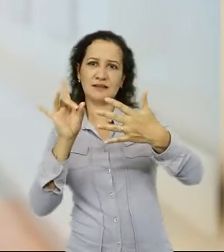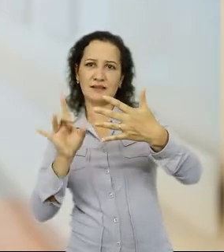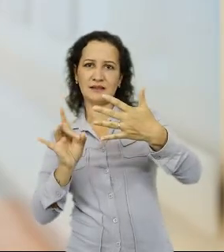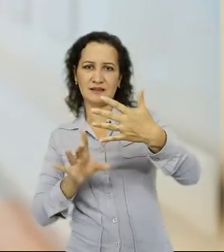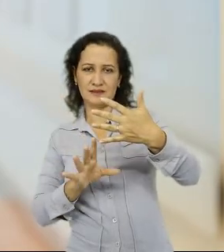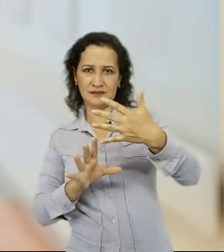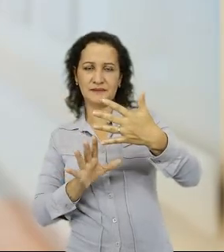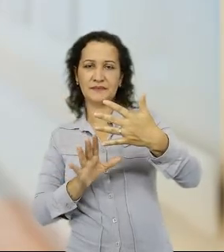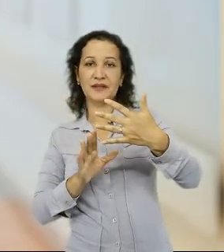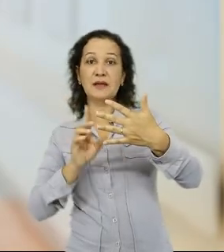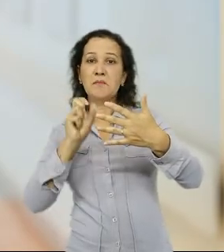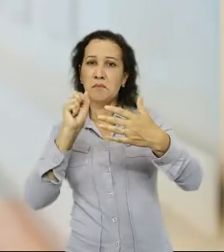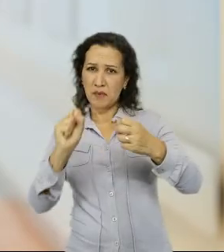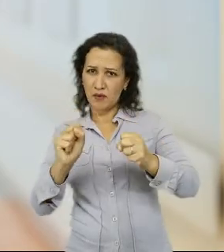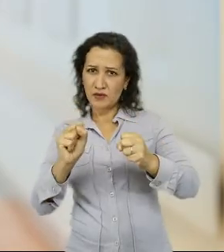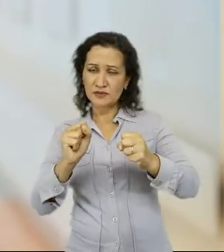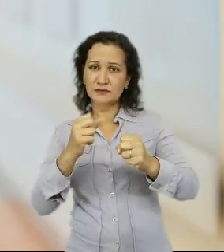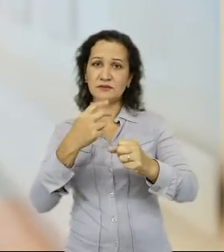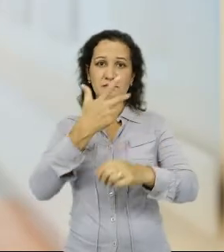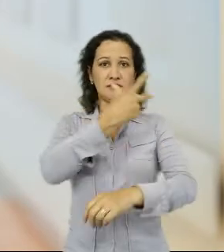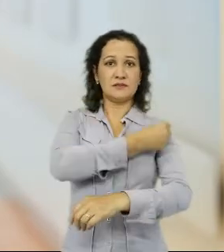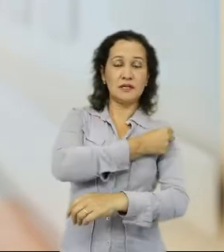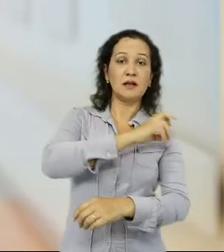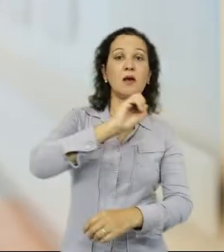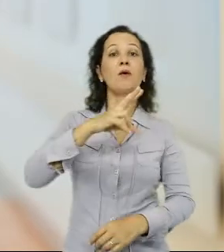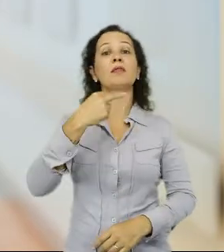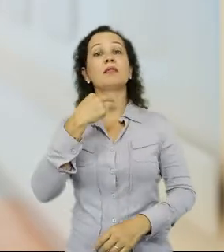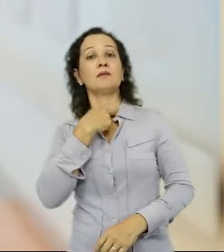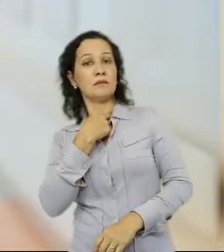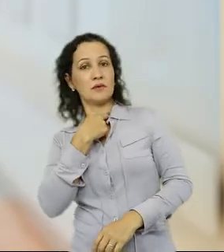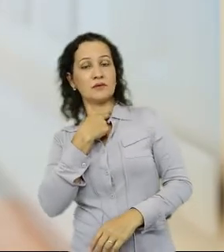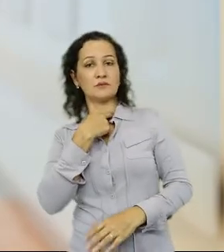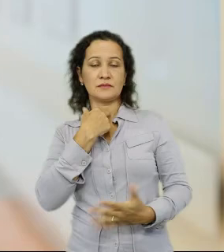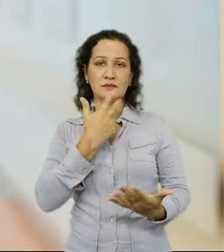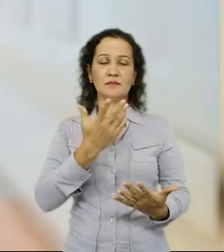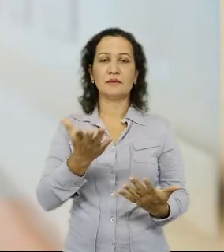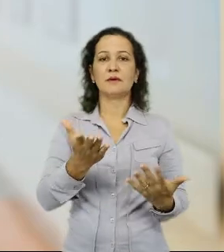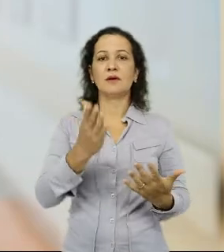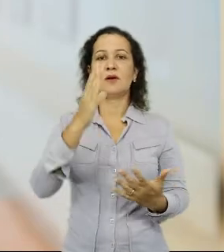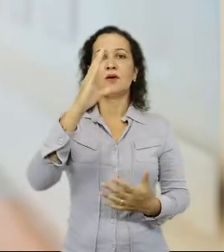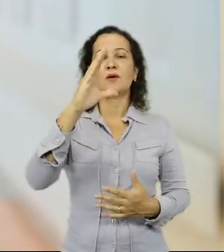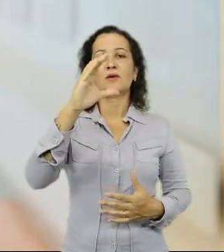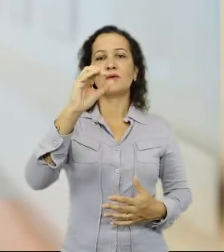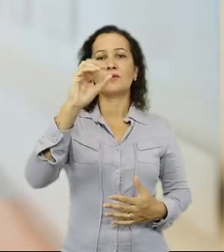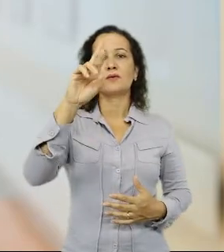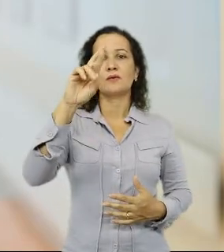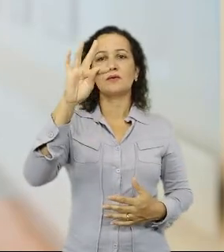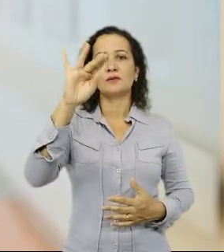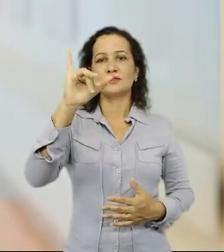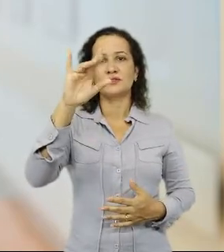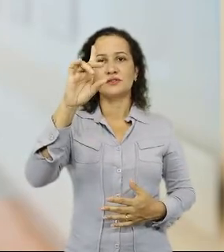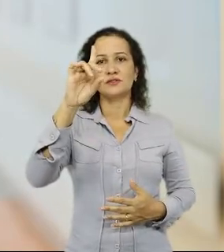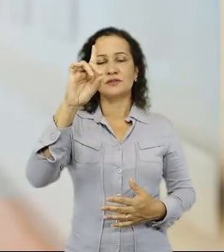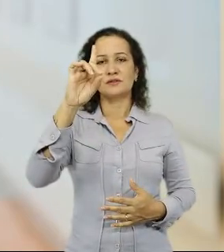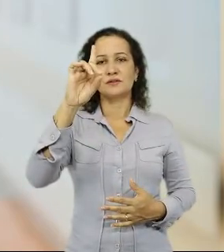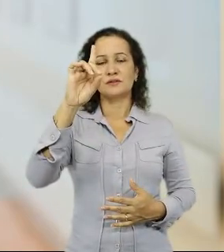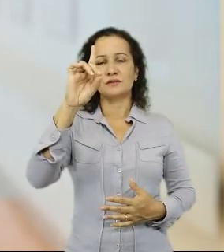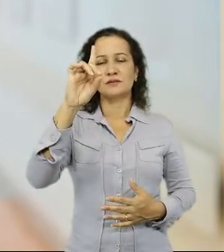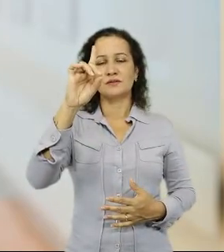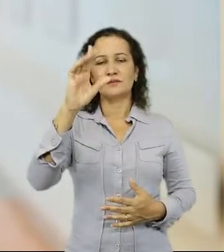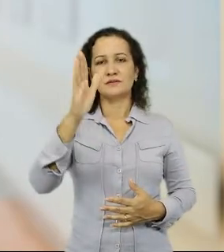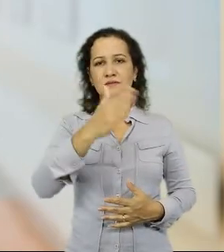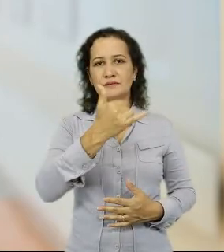vacinação. Usuários que fazem uso de terapia com corticosteroides devem ser vacinados com intervalo de pelo menos 3